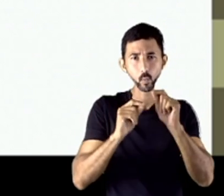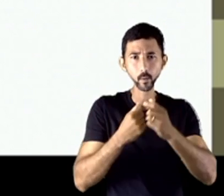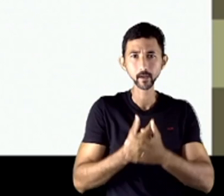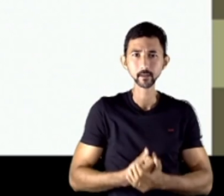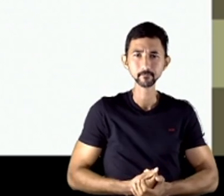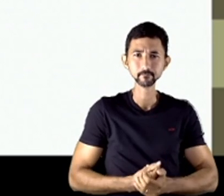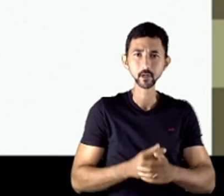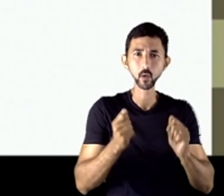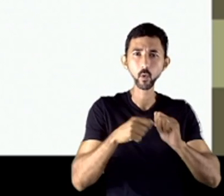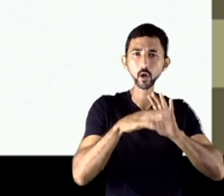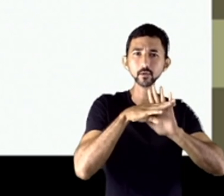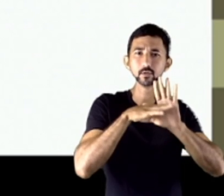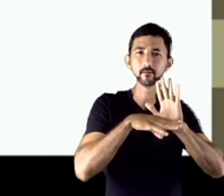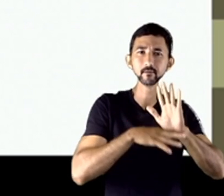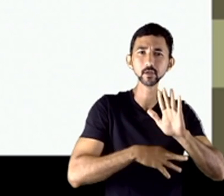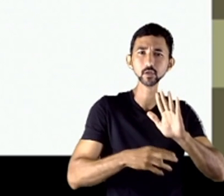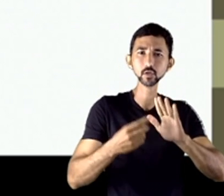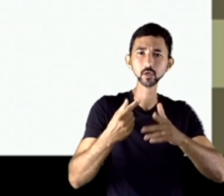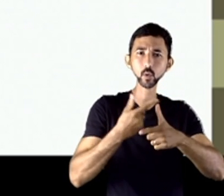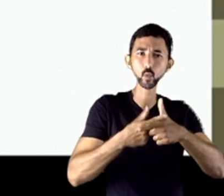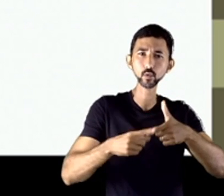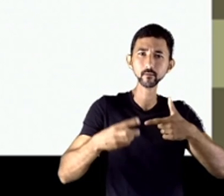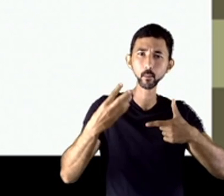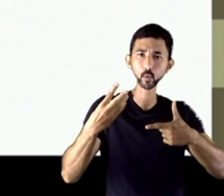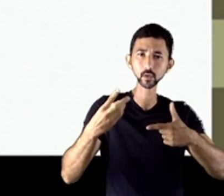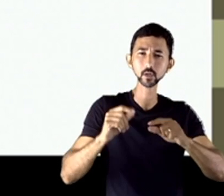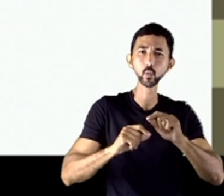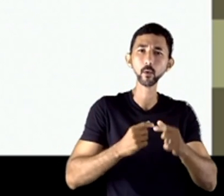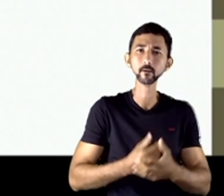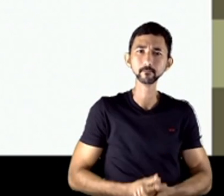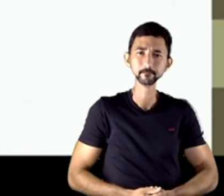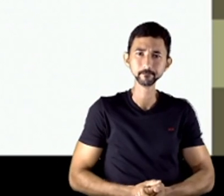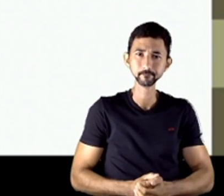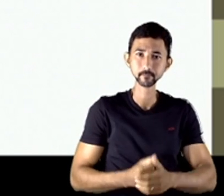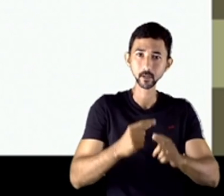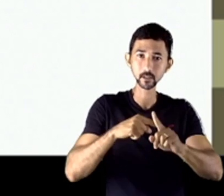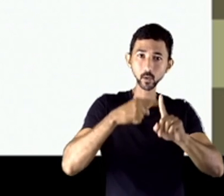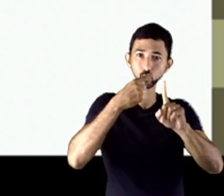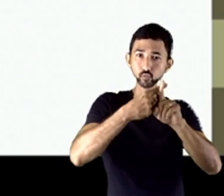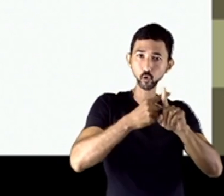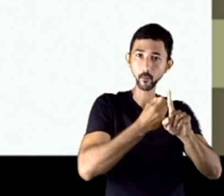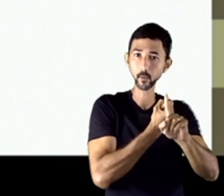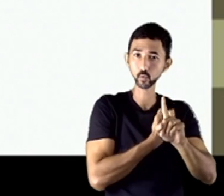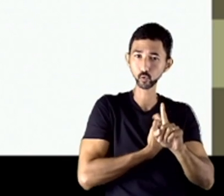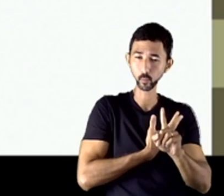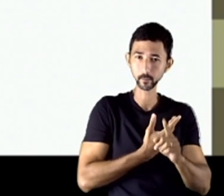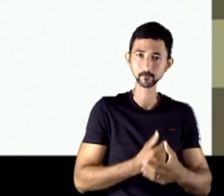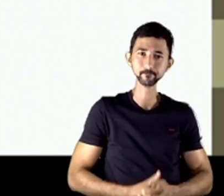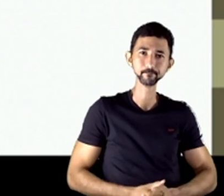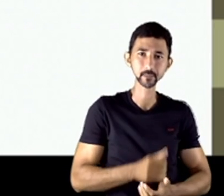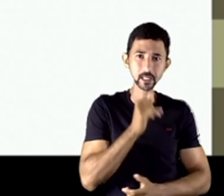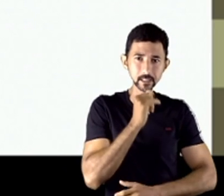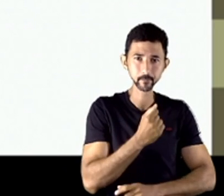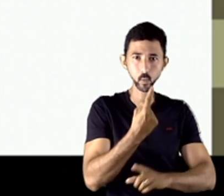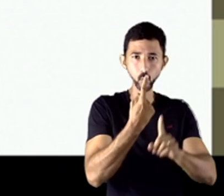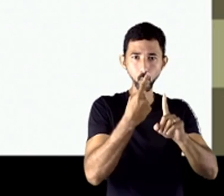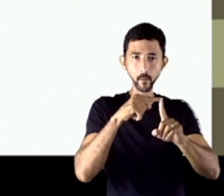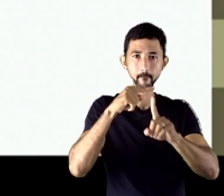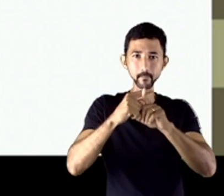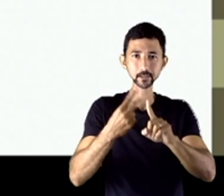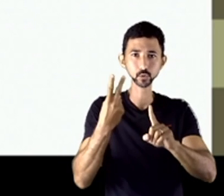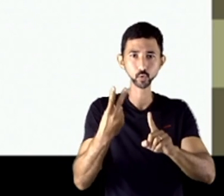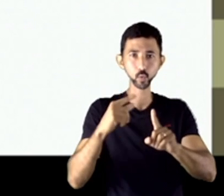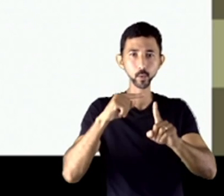Qual é a condição para saber se um número é divisível por 3? Eu tenho que somar os algarismos. Então, vou pegar 1